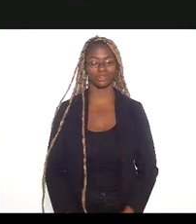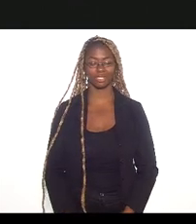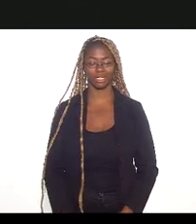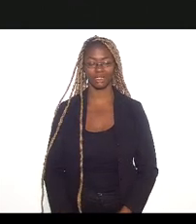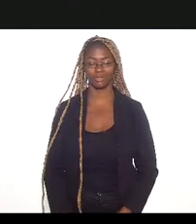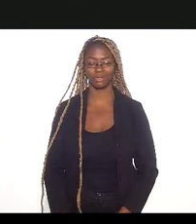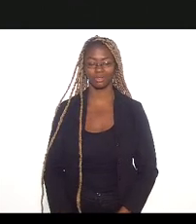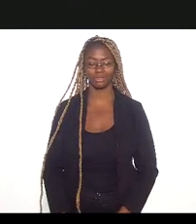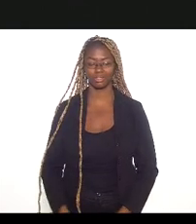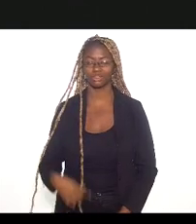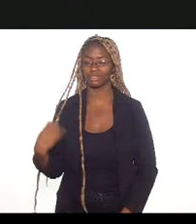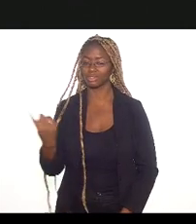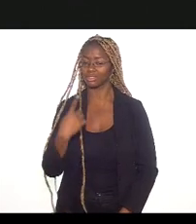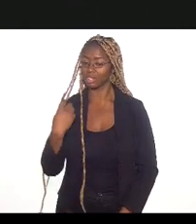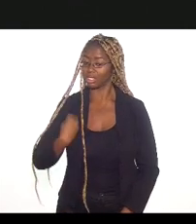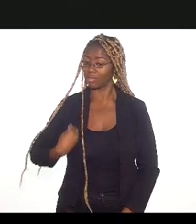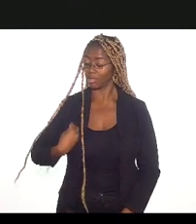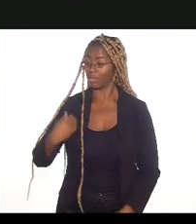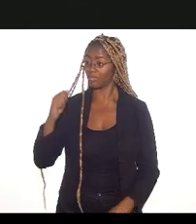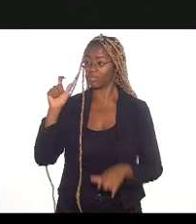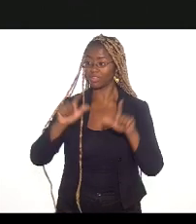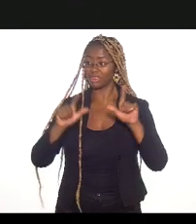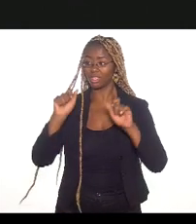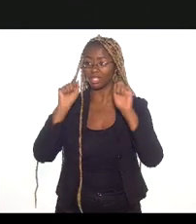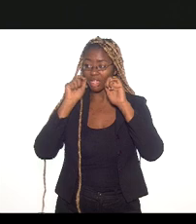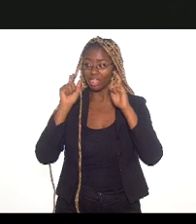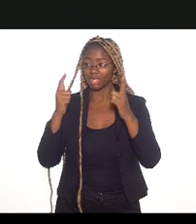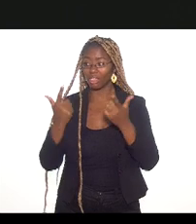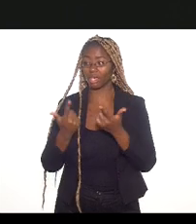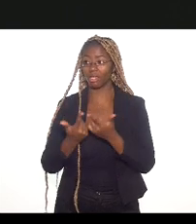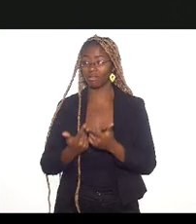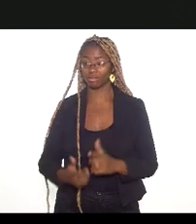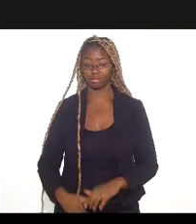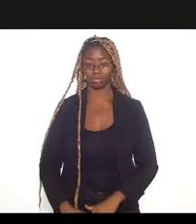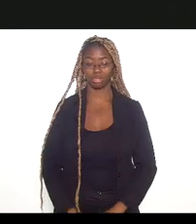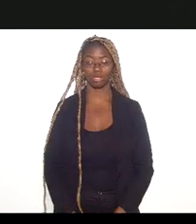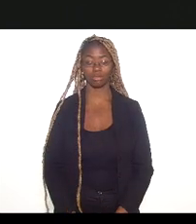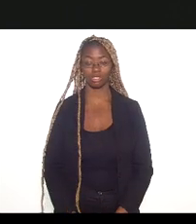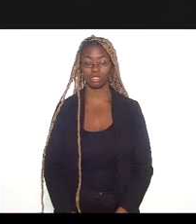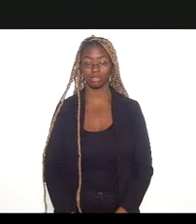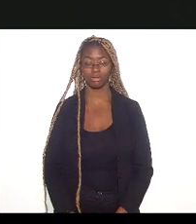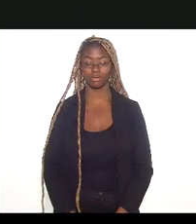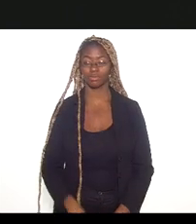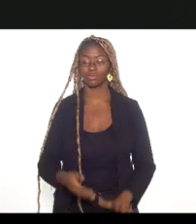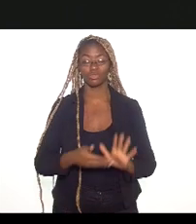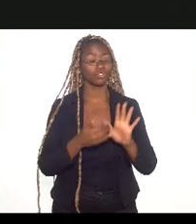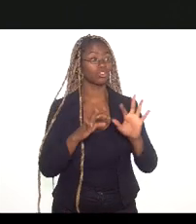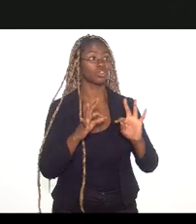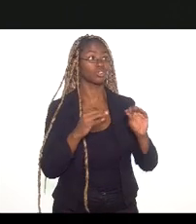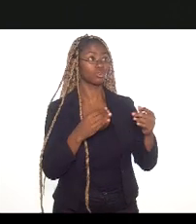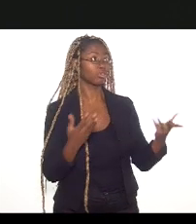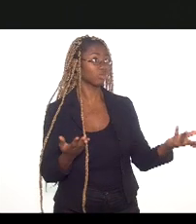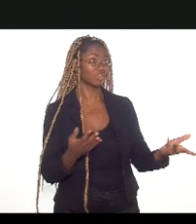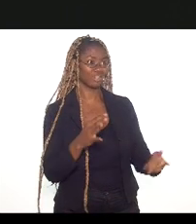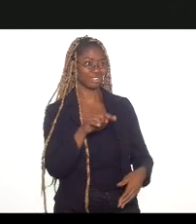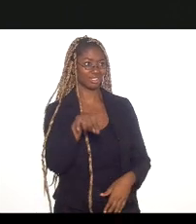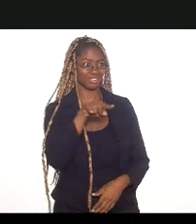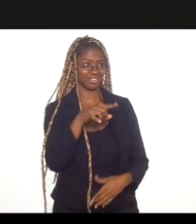Pessoal, nós estamos ao vivo na TV Alerj, hein? Opa, pessoal, retiro tudo que eu disse.